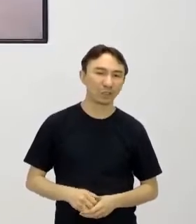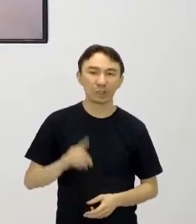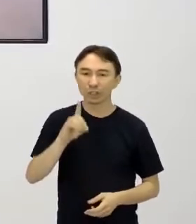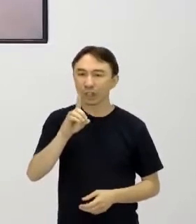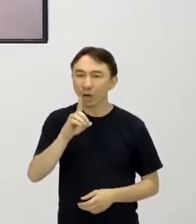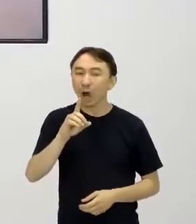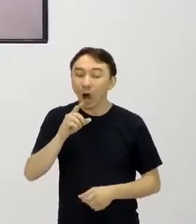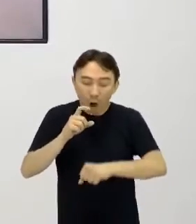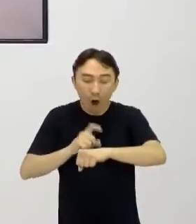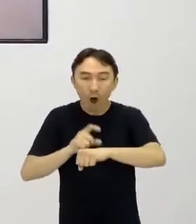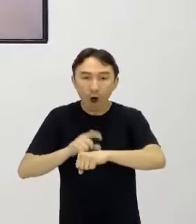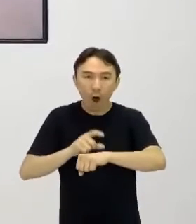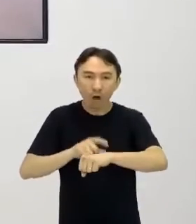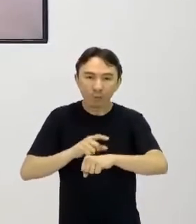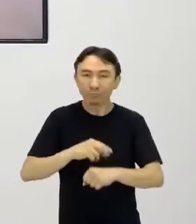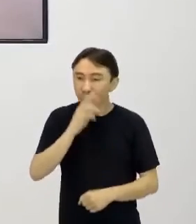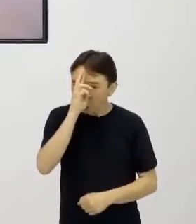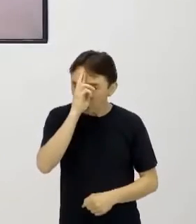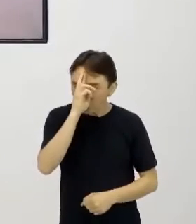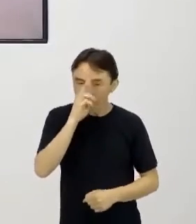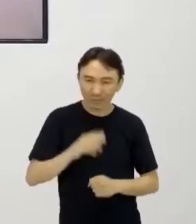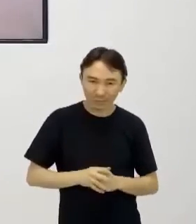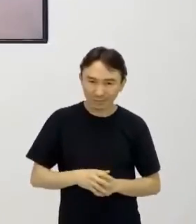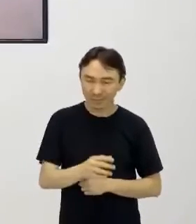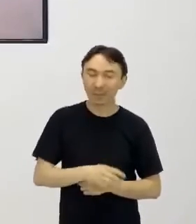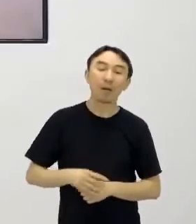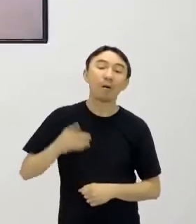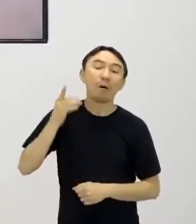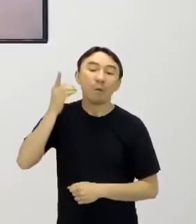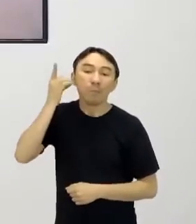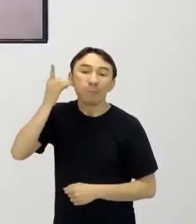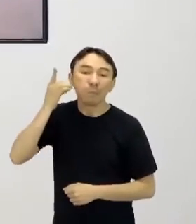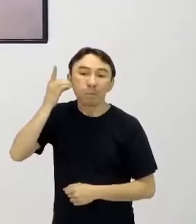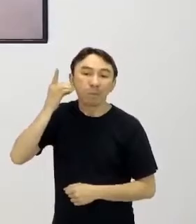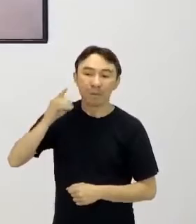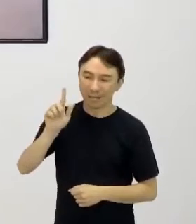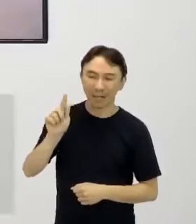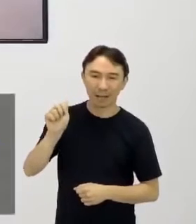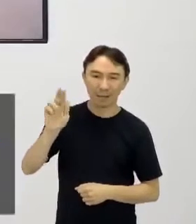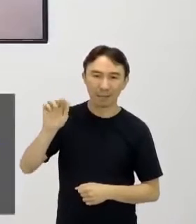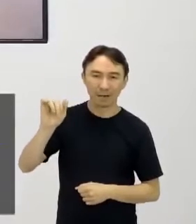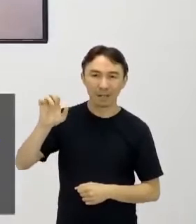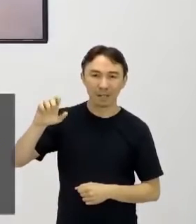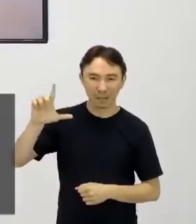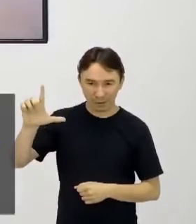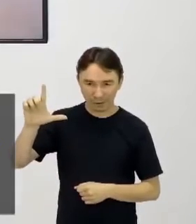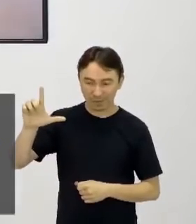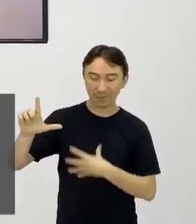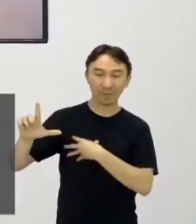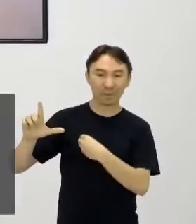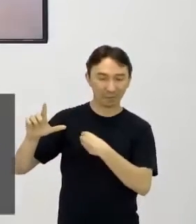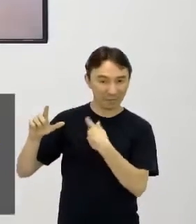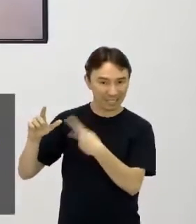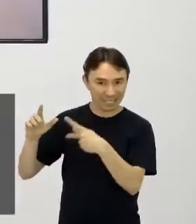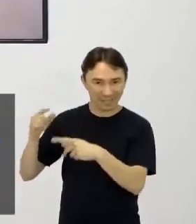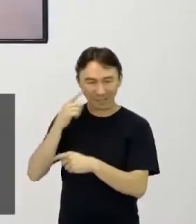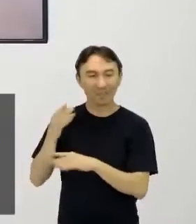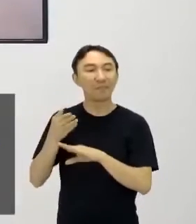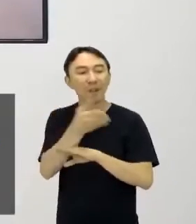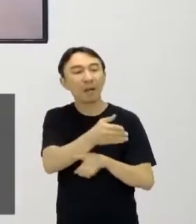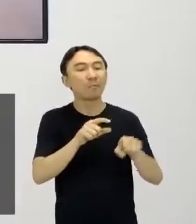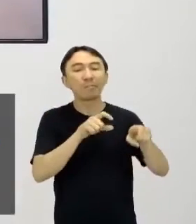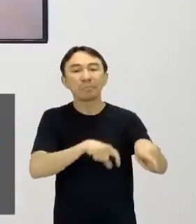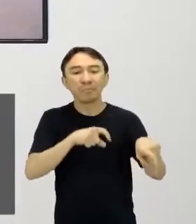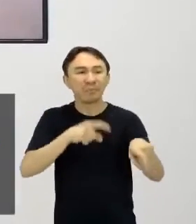meio-dia. O filho do deputado Gabriel Junqueira, ele foi ali na fazenda ver como estavam seus